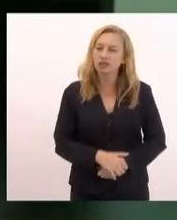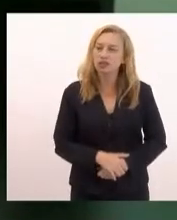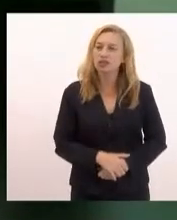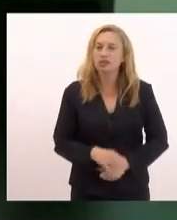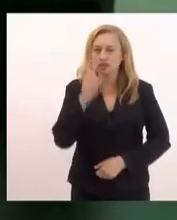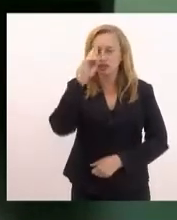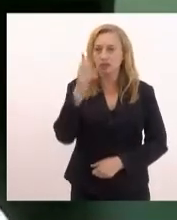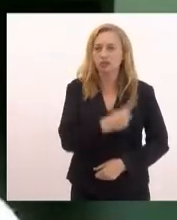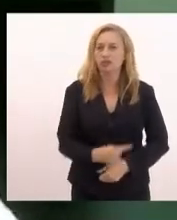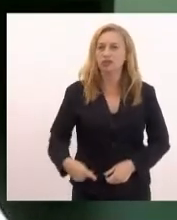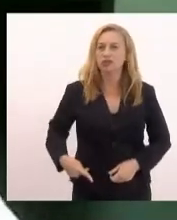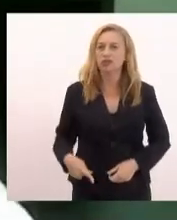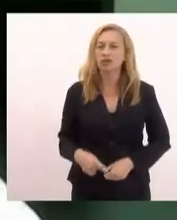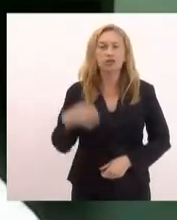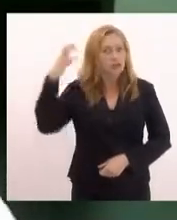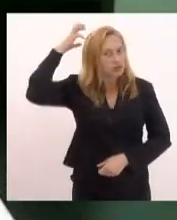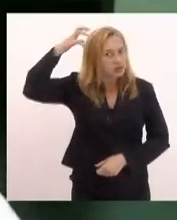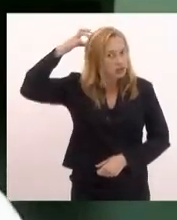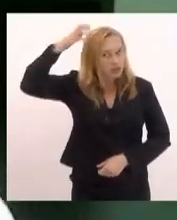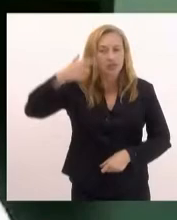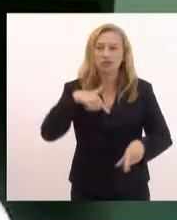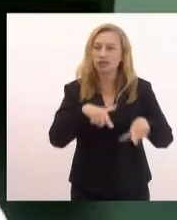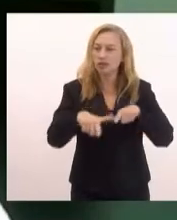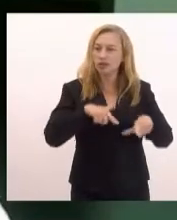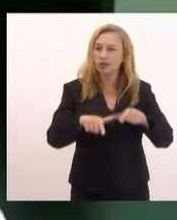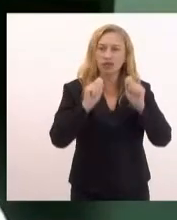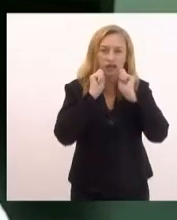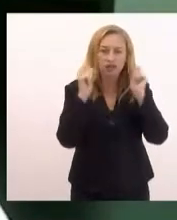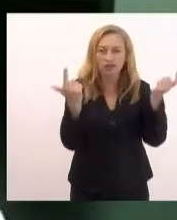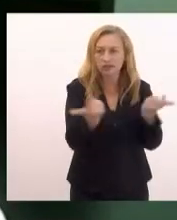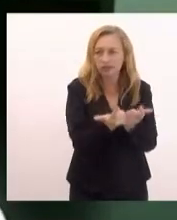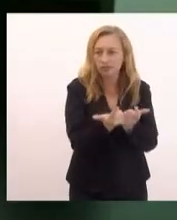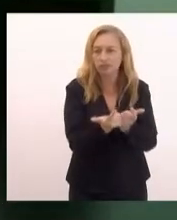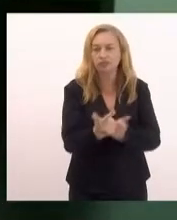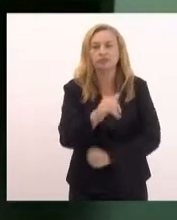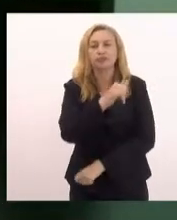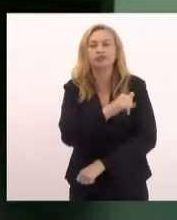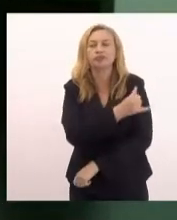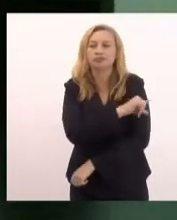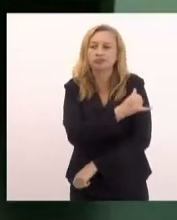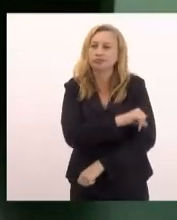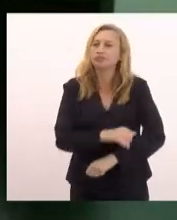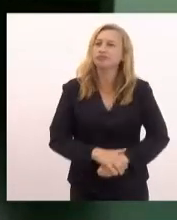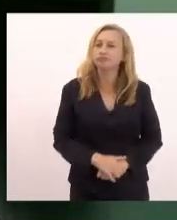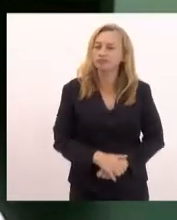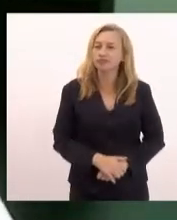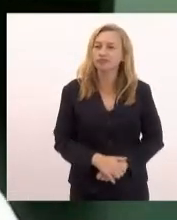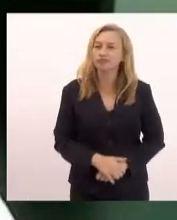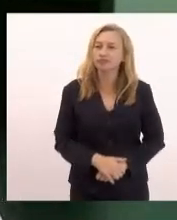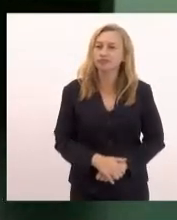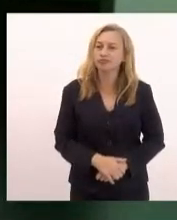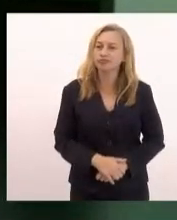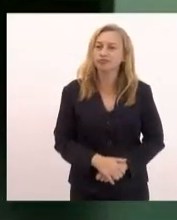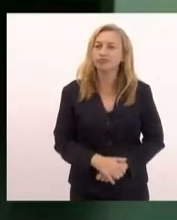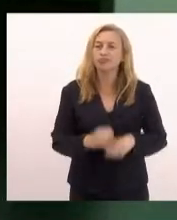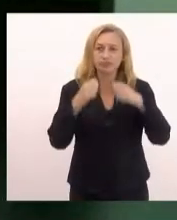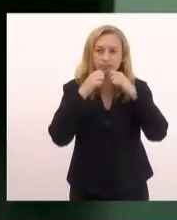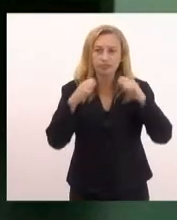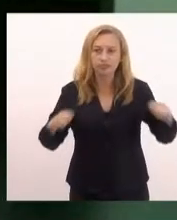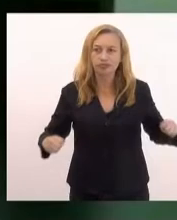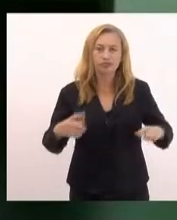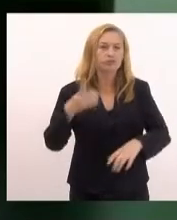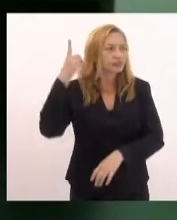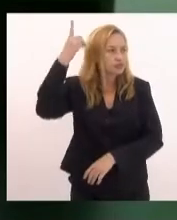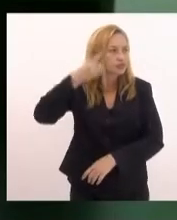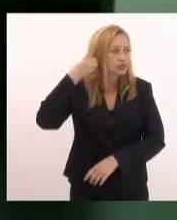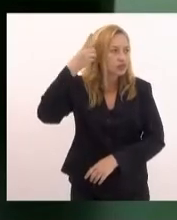senhor presidente, Marielle trabalhou na Assembleia Legislativa do Rio de Janeiro como assessora do deputado